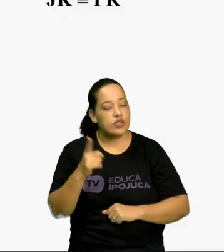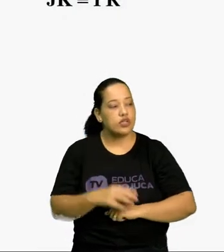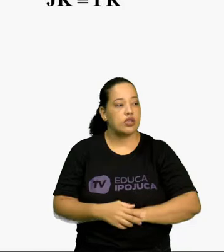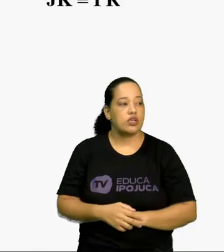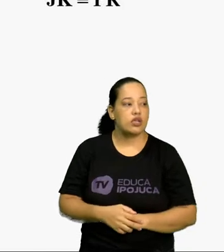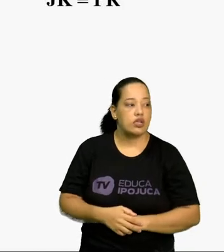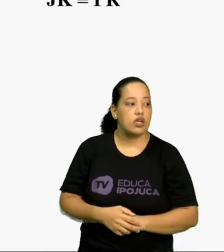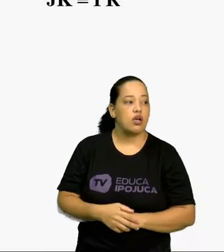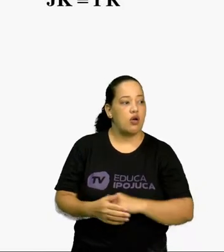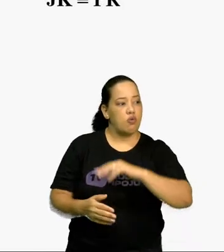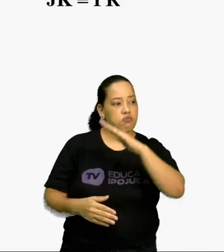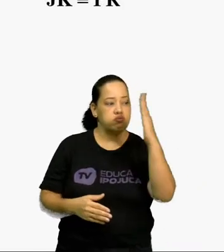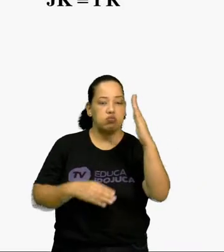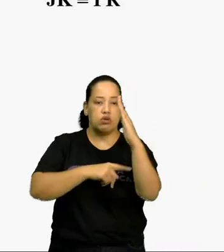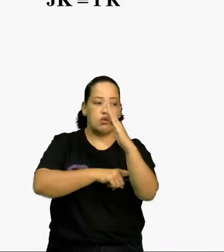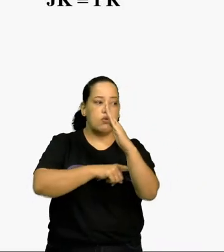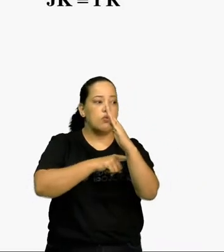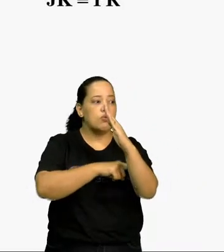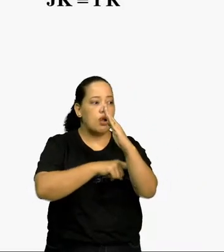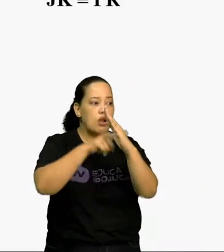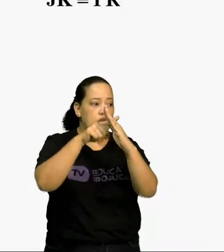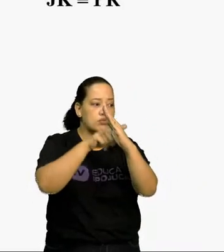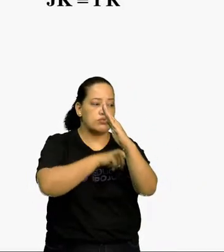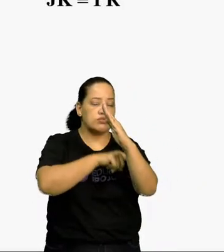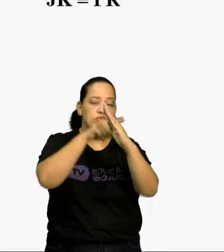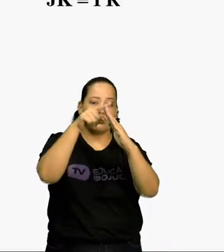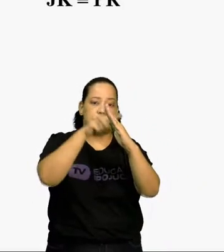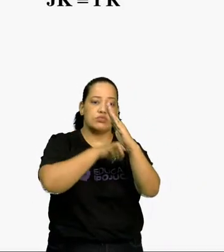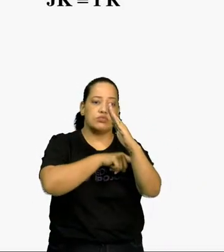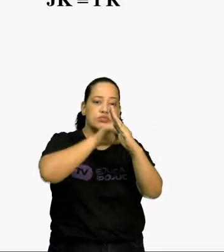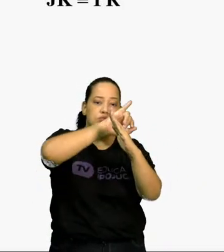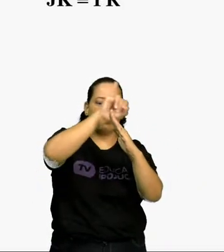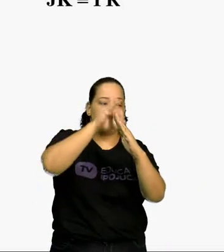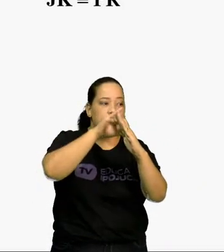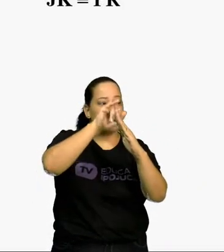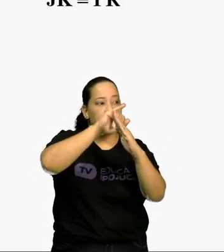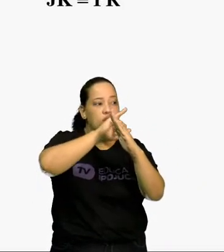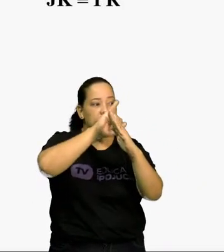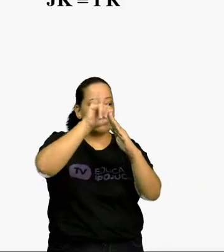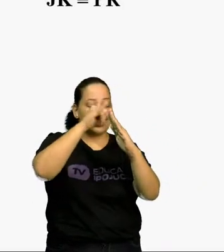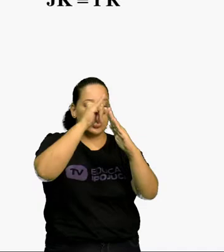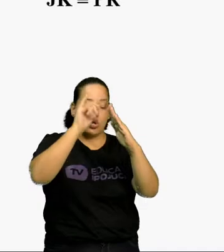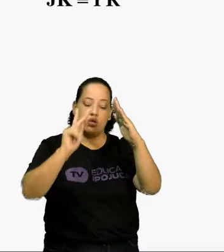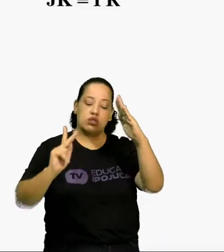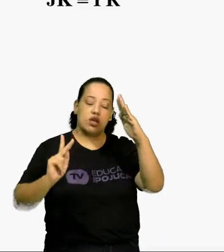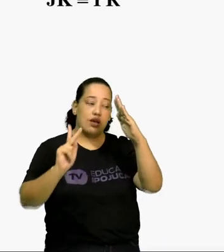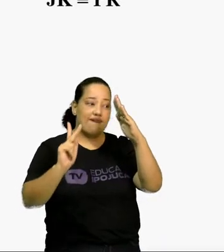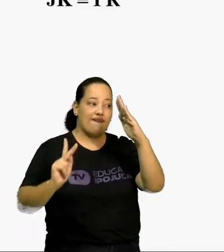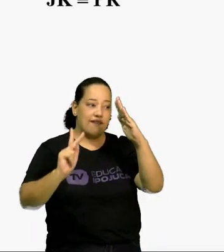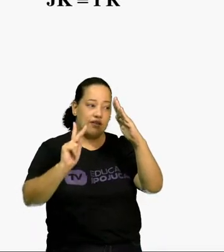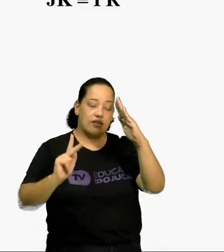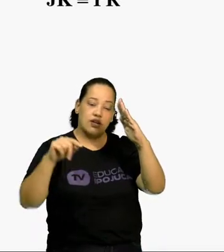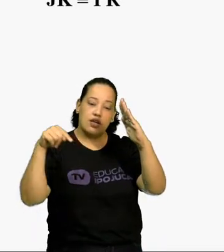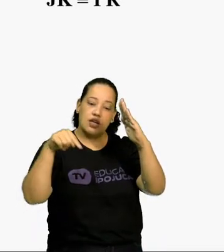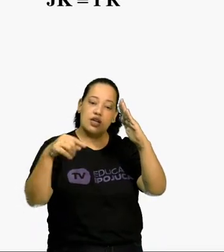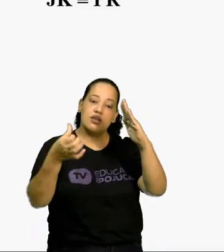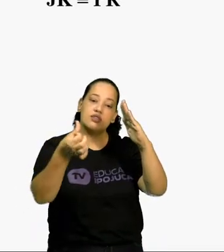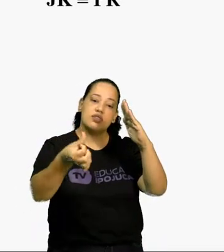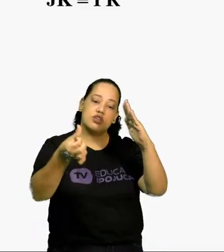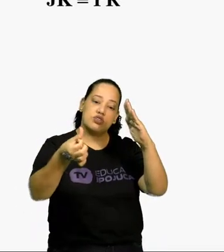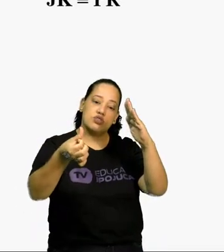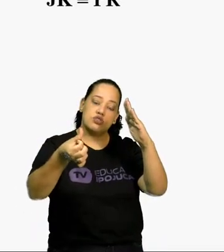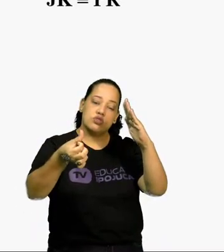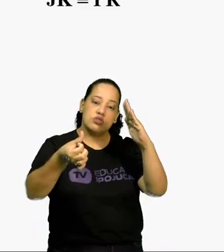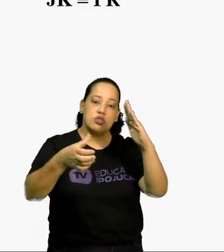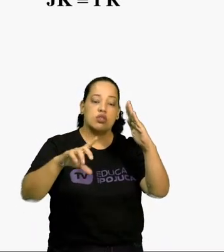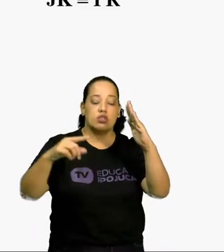lado JK, ele mede 6 centímetros. Então, o lado correspondente do